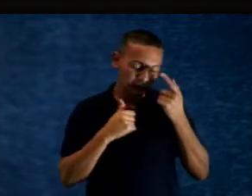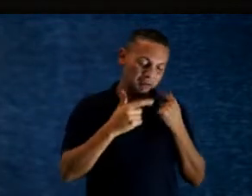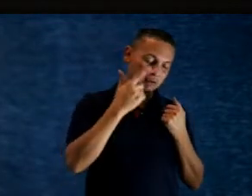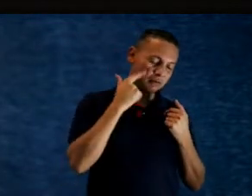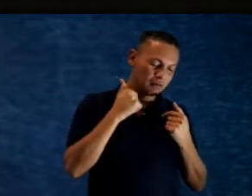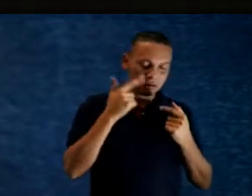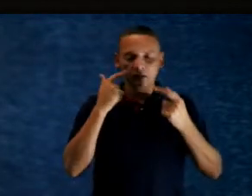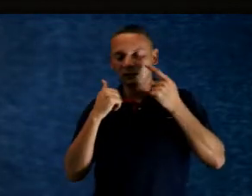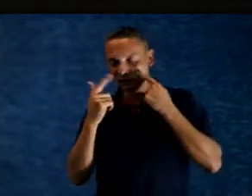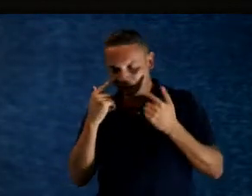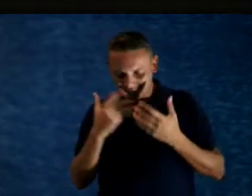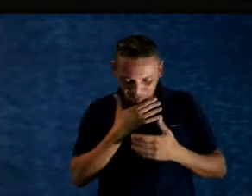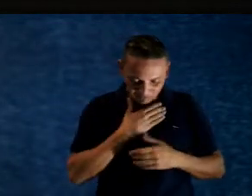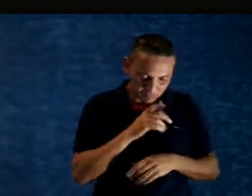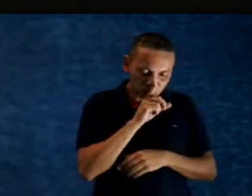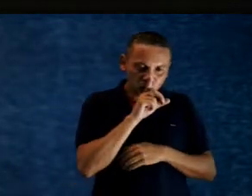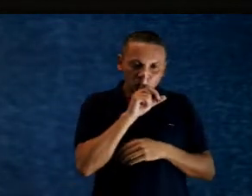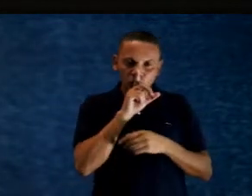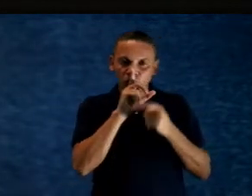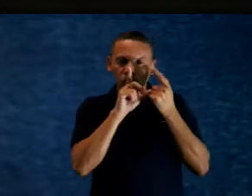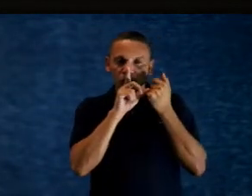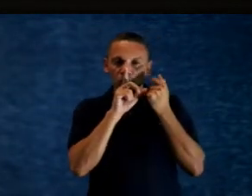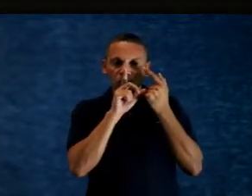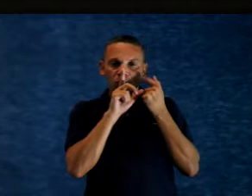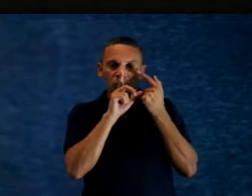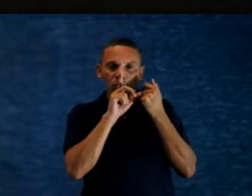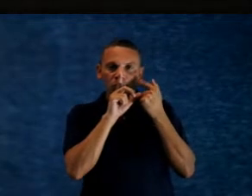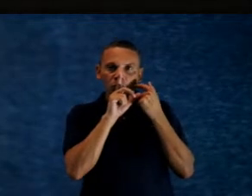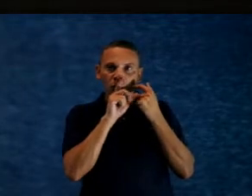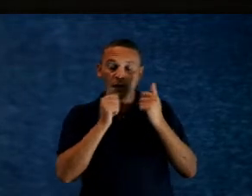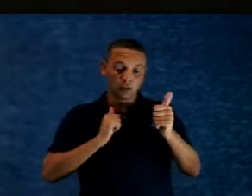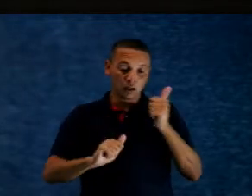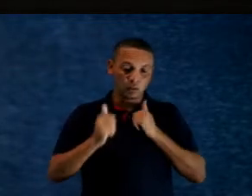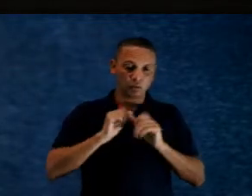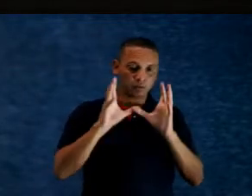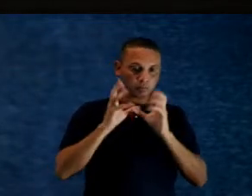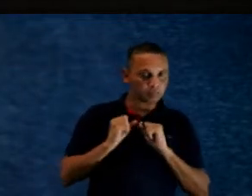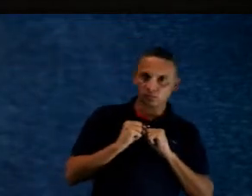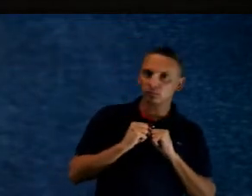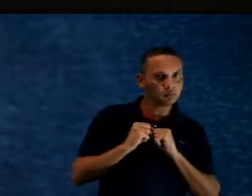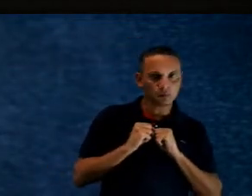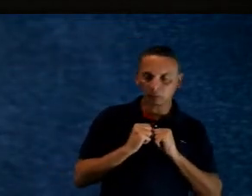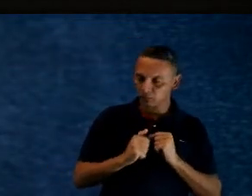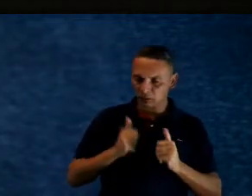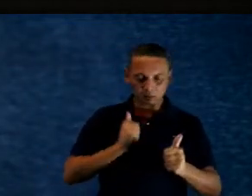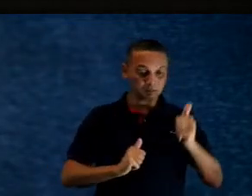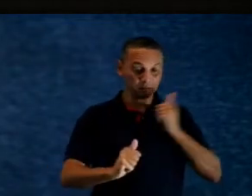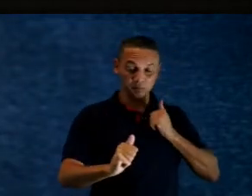estrangule. Não, hei de pisar-te, monstro de todas as cabeças, de todos os rabos. Tua